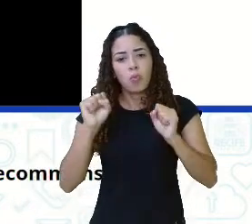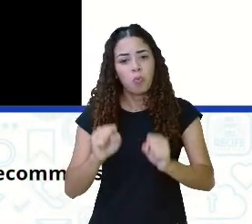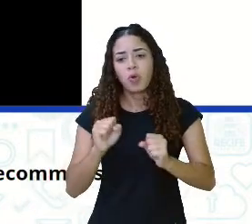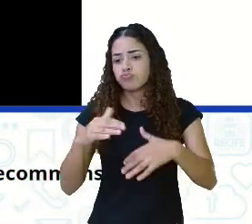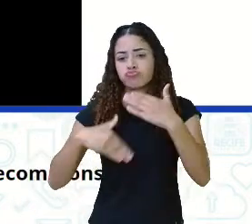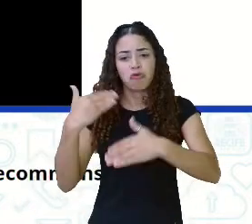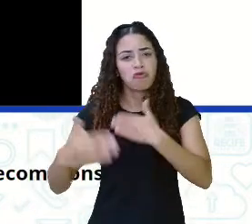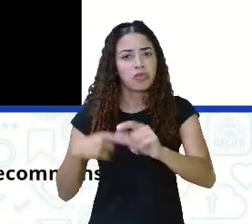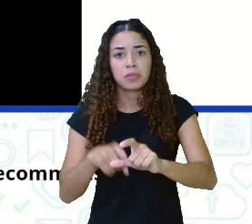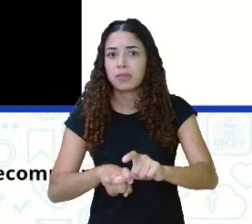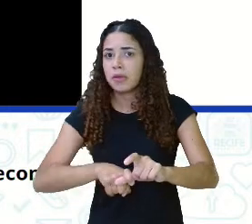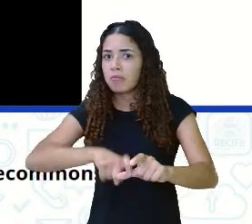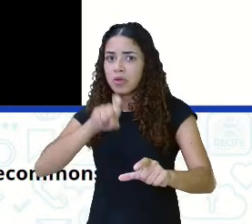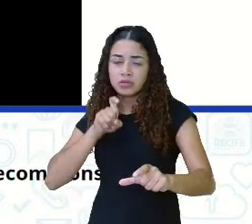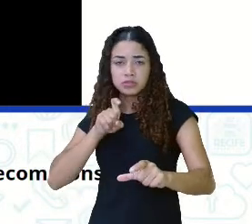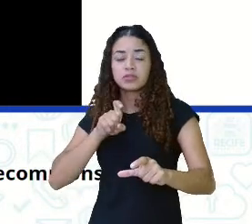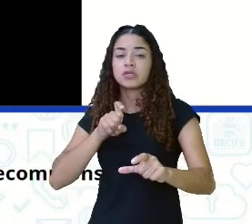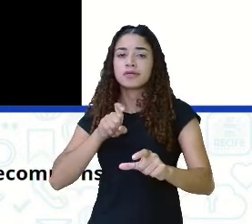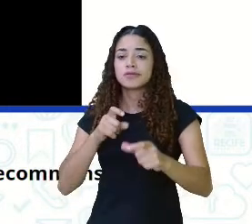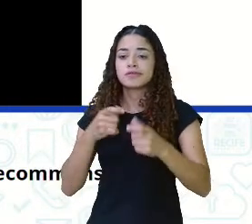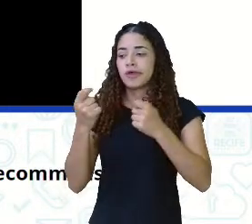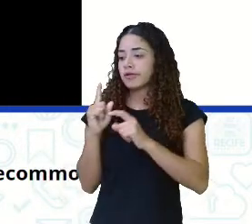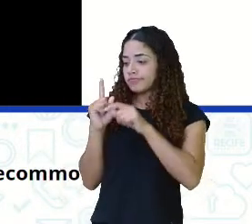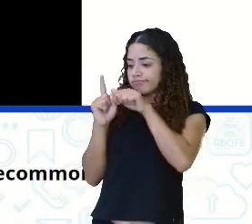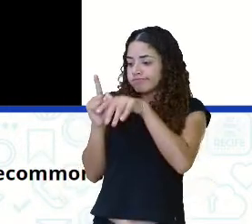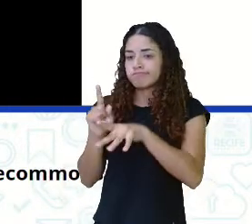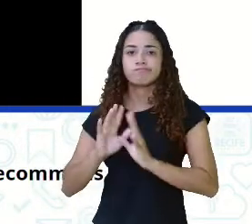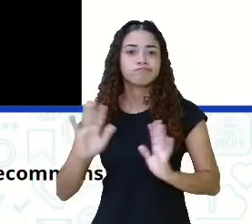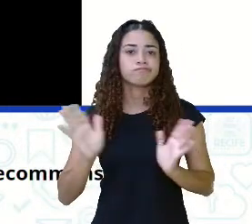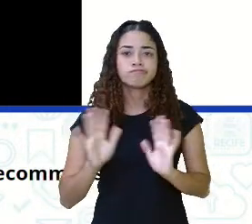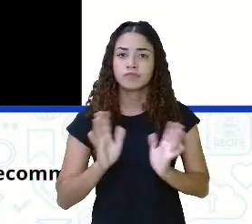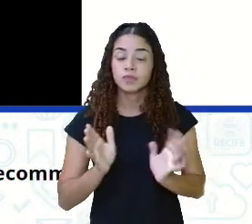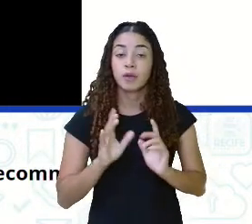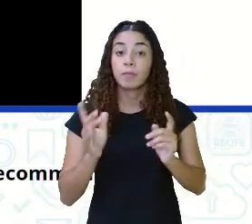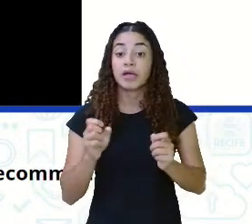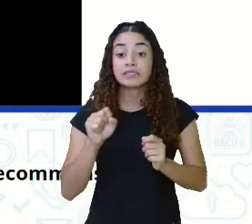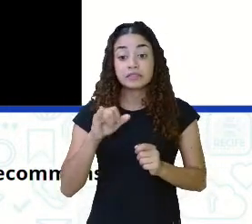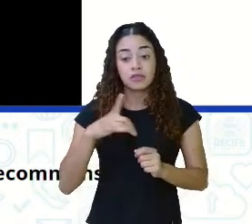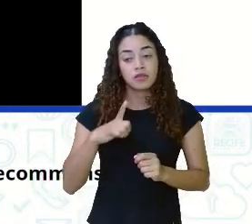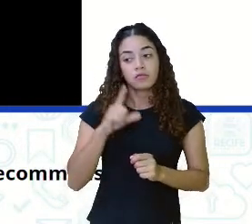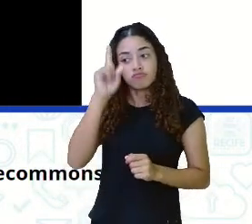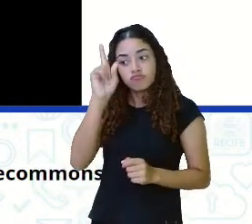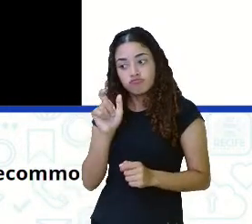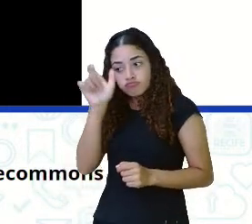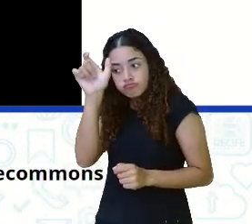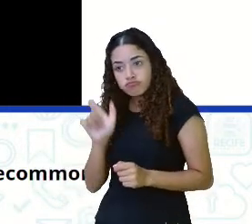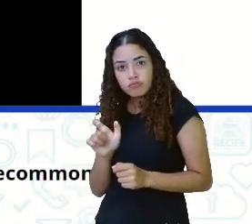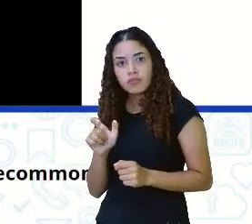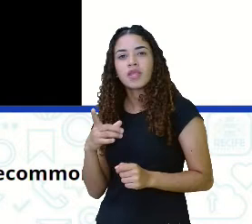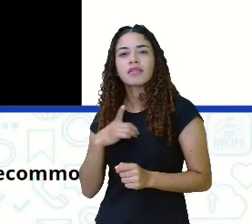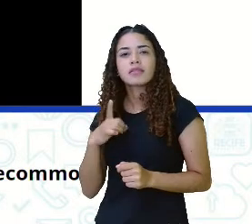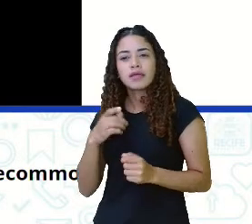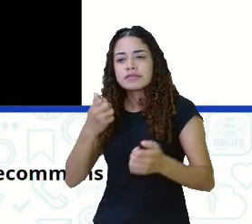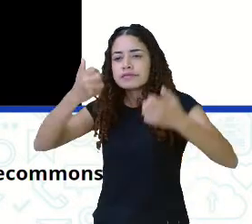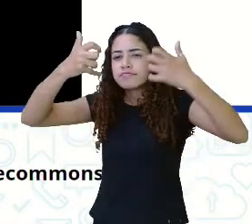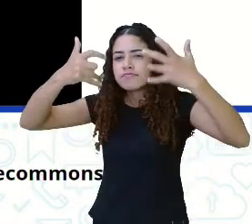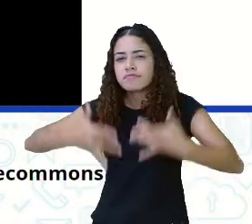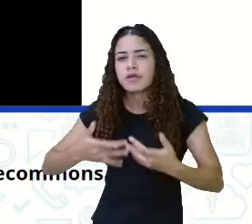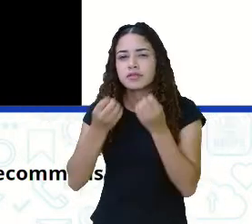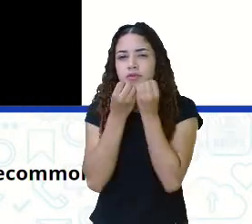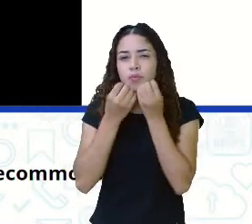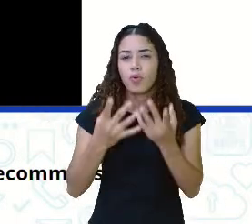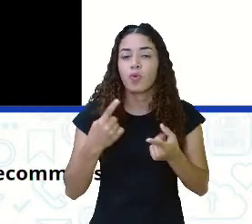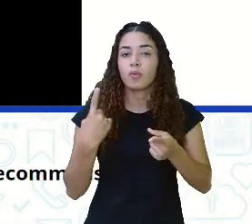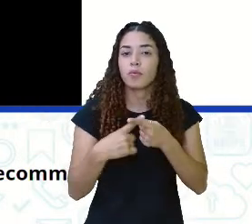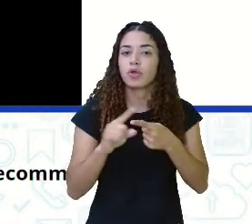das outras, sem ter um ancestral em comum. Mas, tendo um ancestral em comum, nós temos uma explicação muito boa do porquê